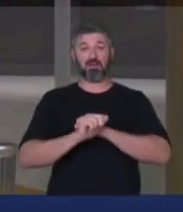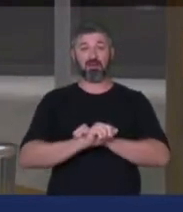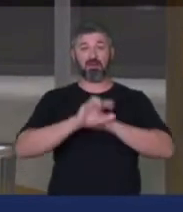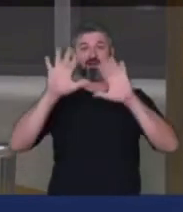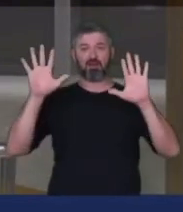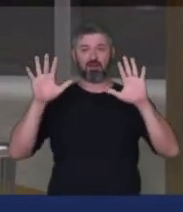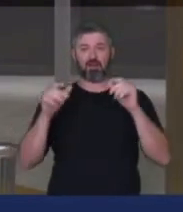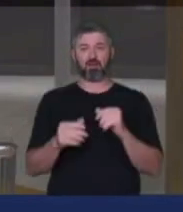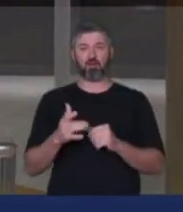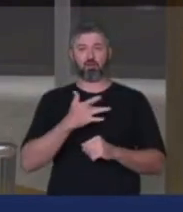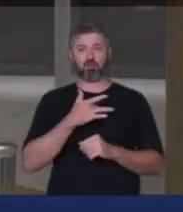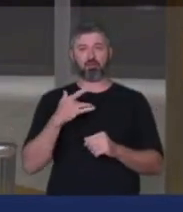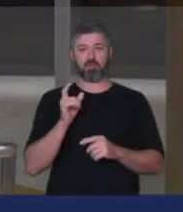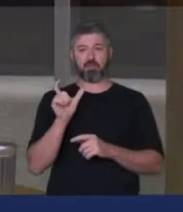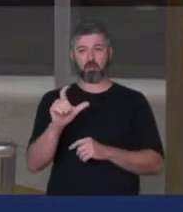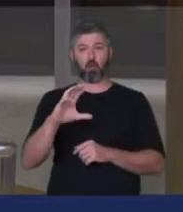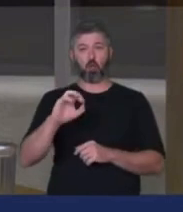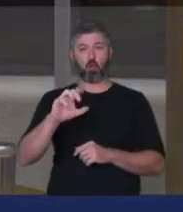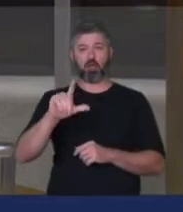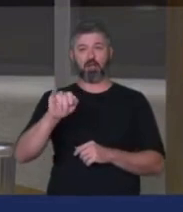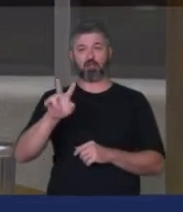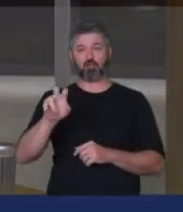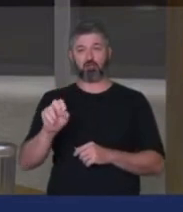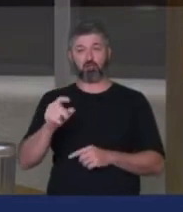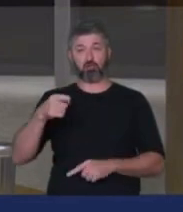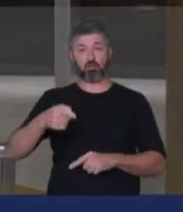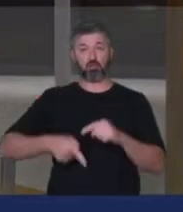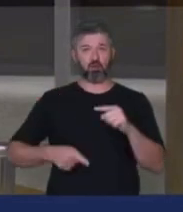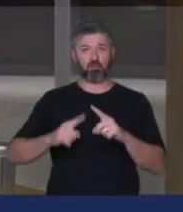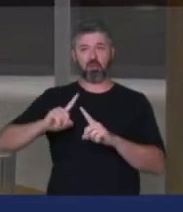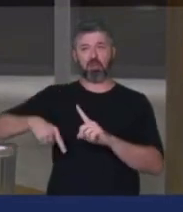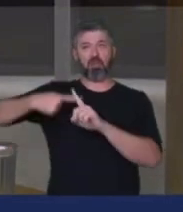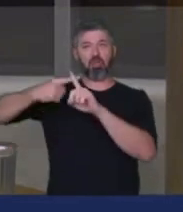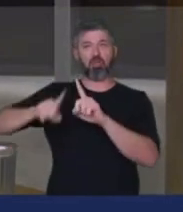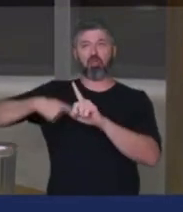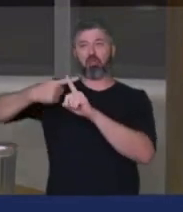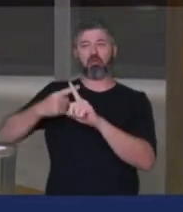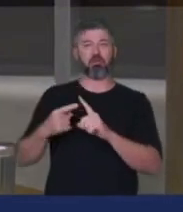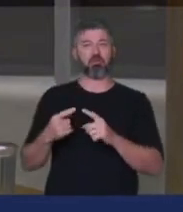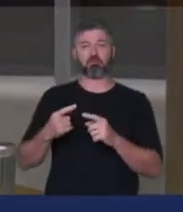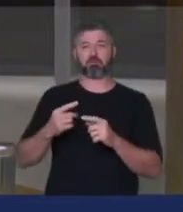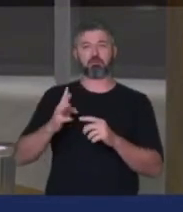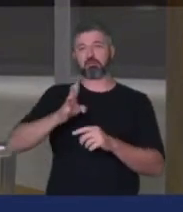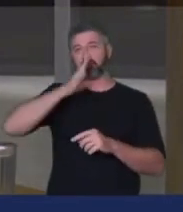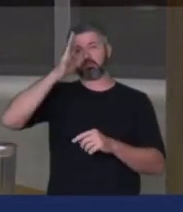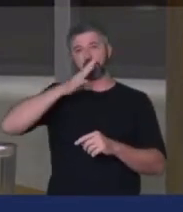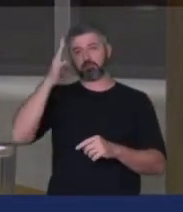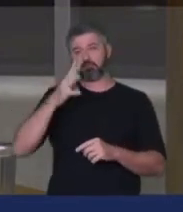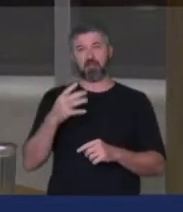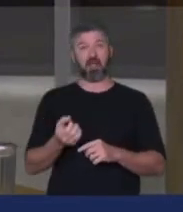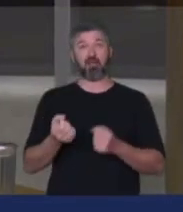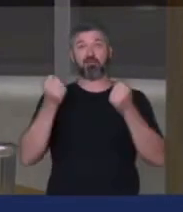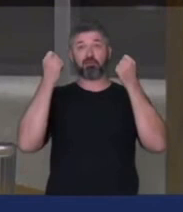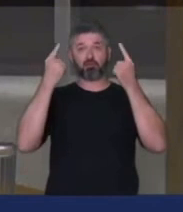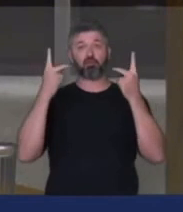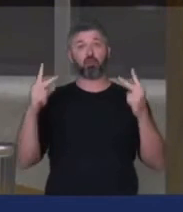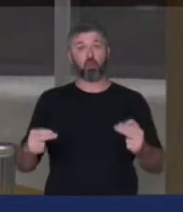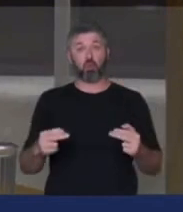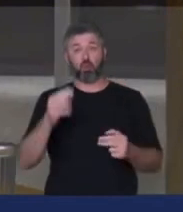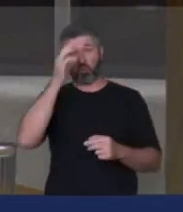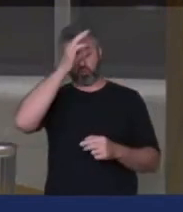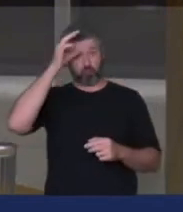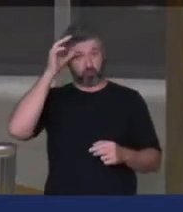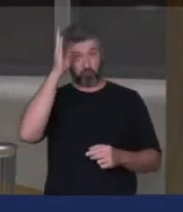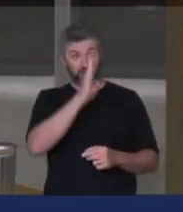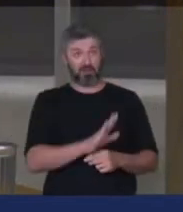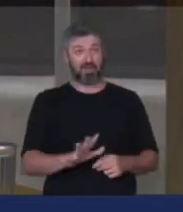aos planos de saúde coletivos, para proibir reajustes desproporcionais, leoninos, como aqueles que os consumidores de todo